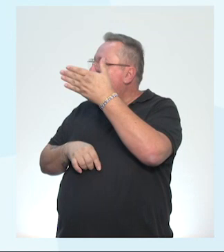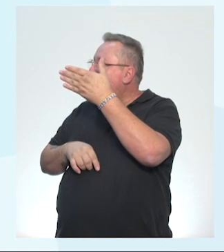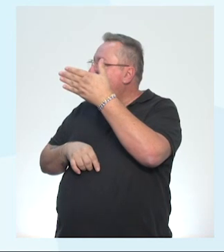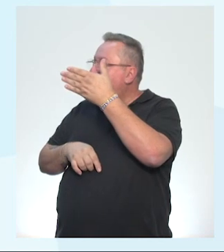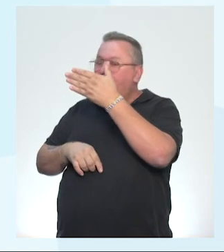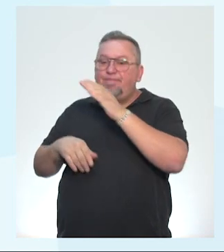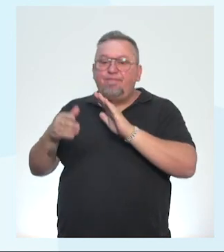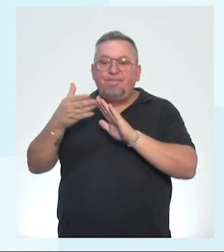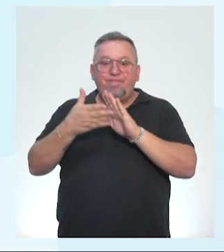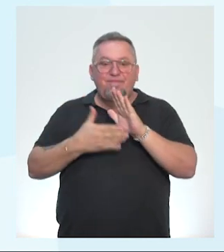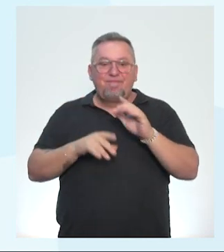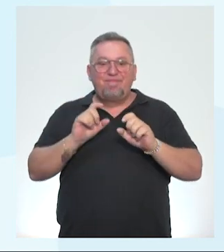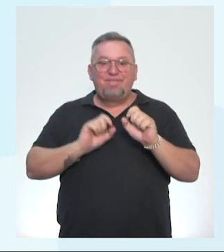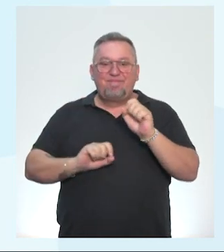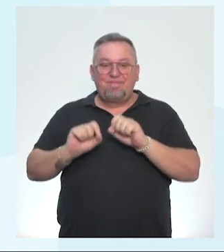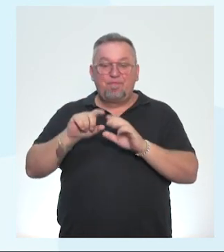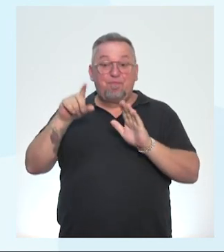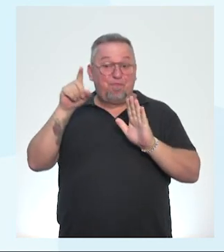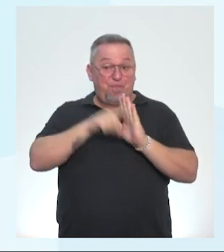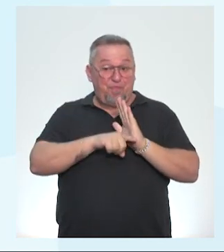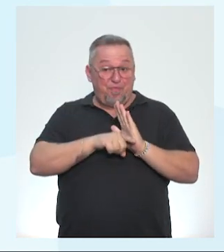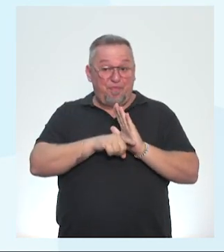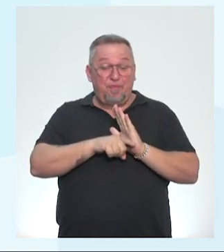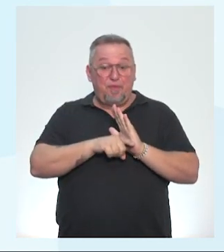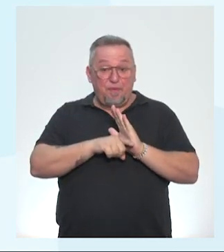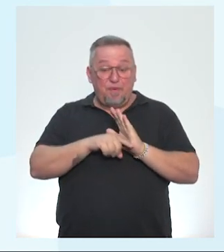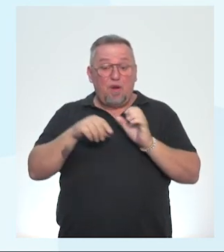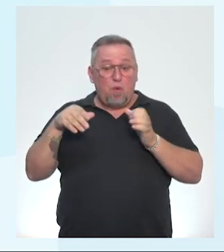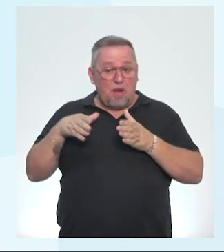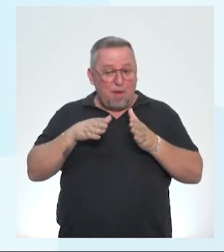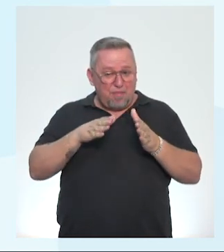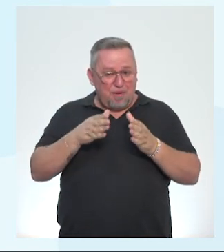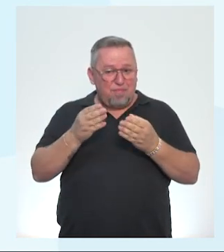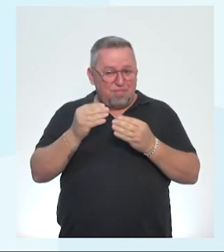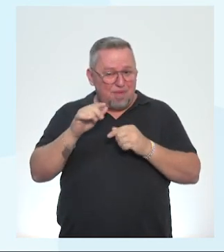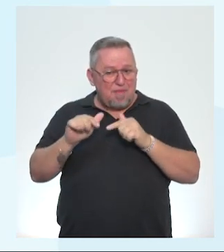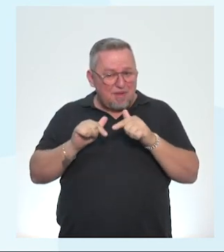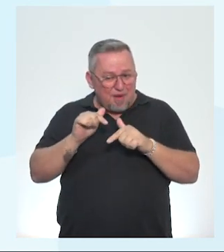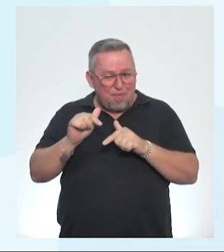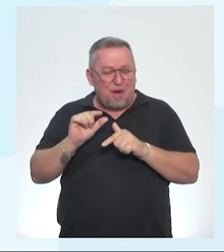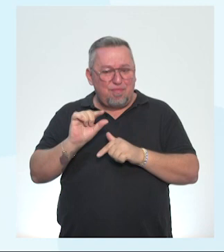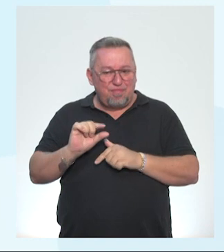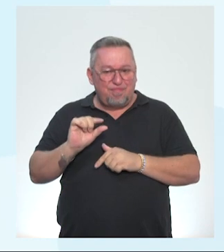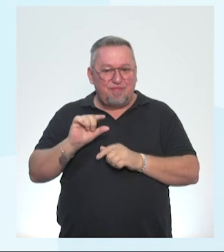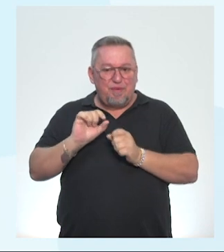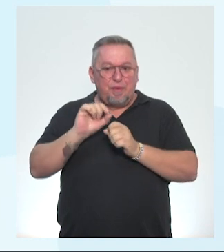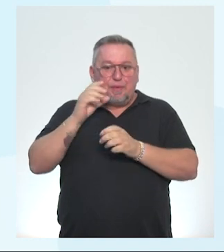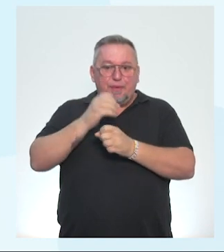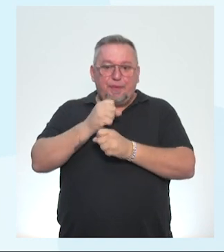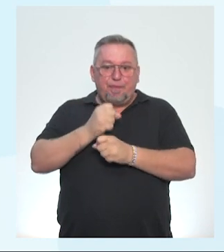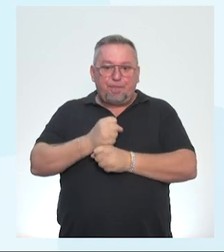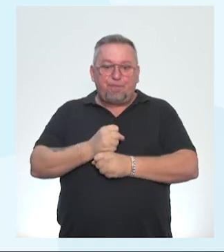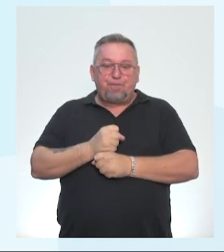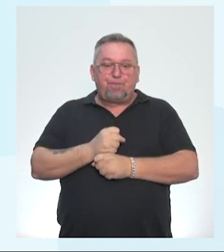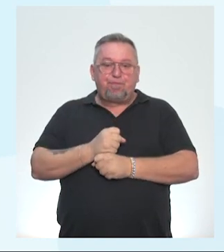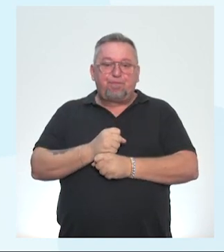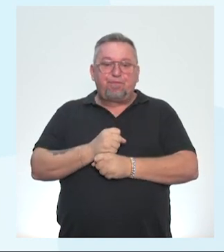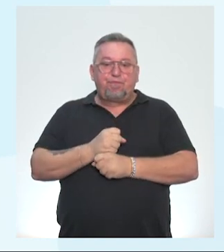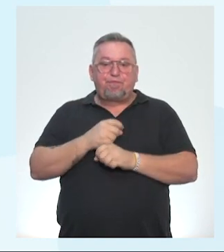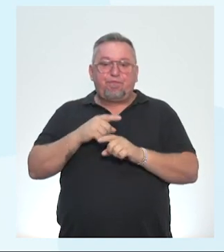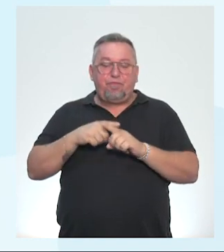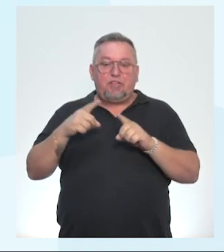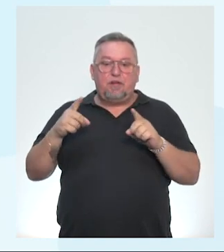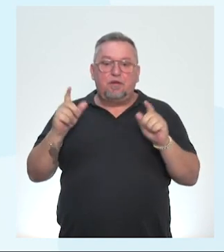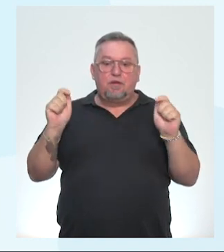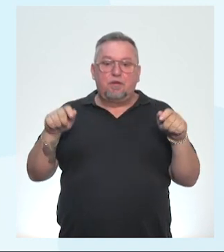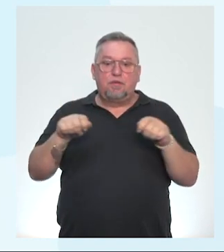É justamente essa ideia da subtração. Um caminho um pouco mais trabalhoso, né, Vivi? Tem que fazer mais cálculo, né? A gente trabalha